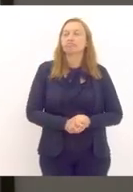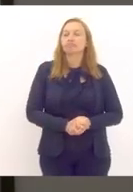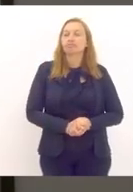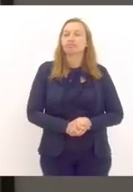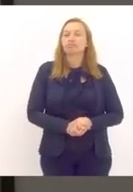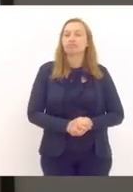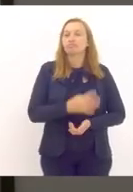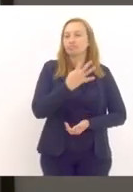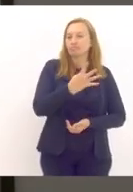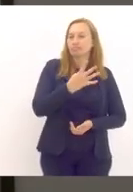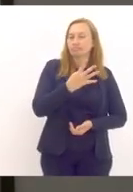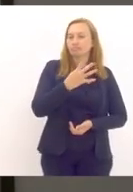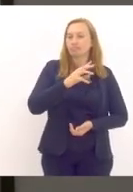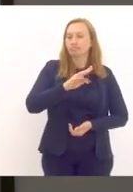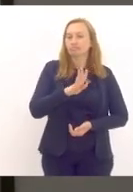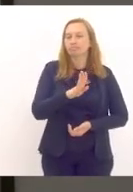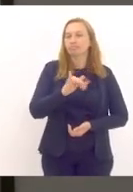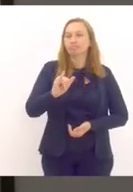bilhões...